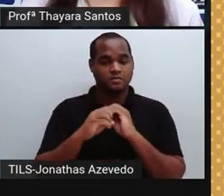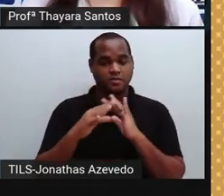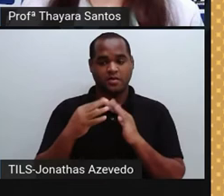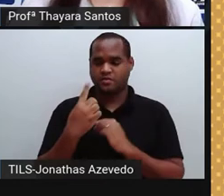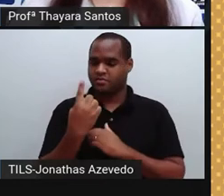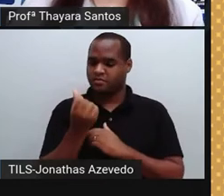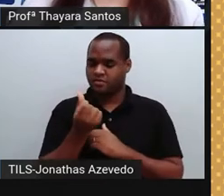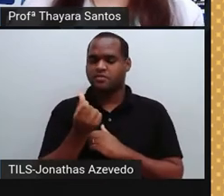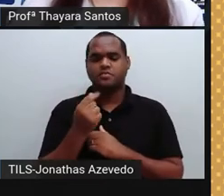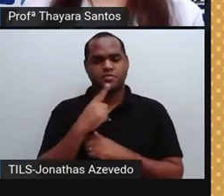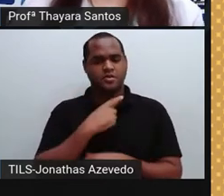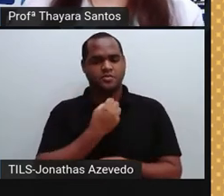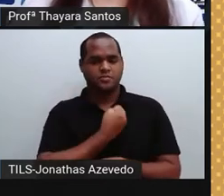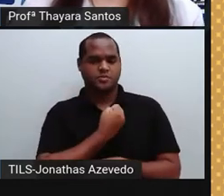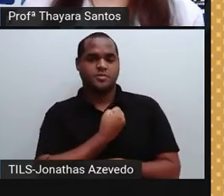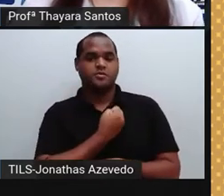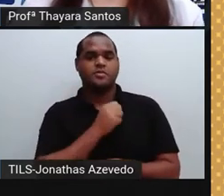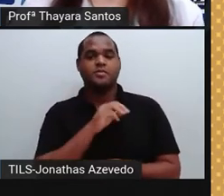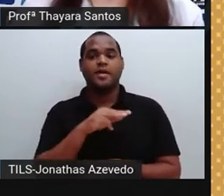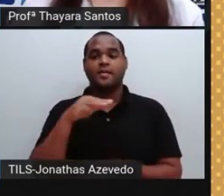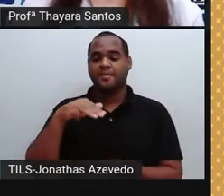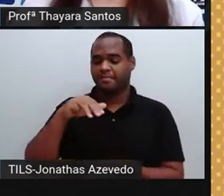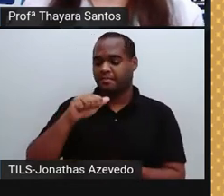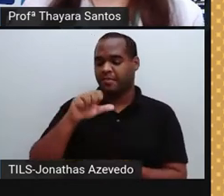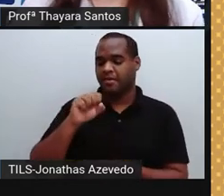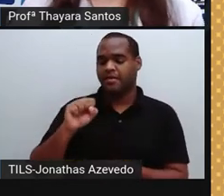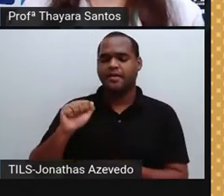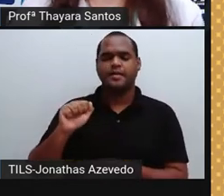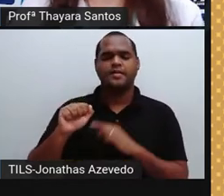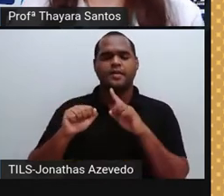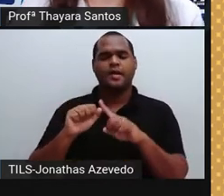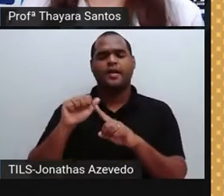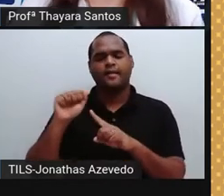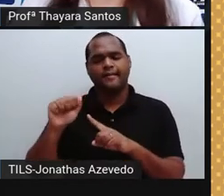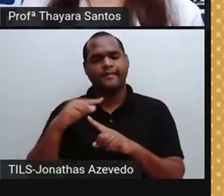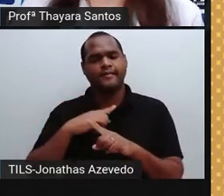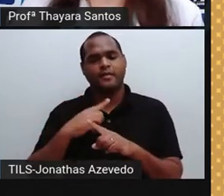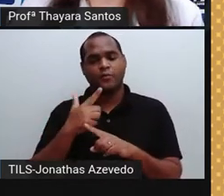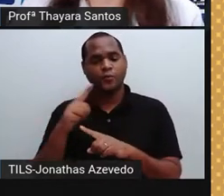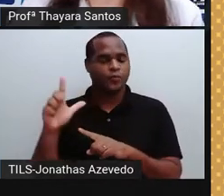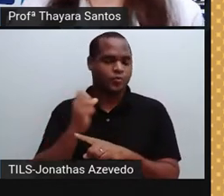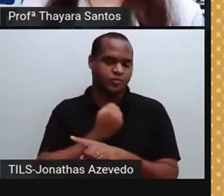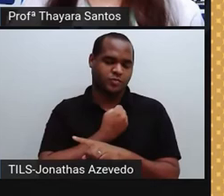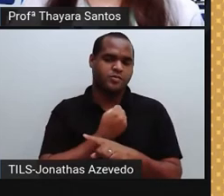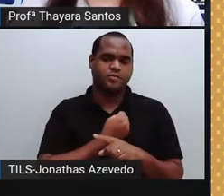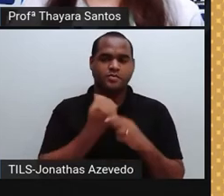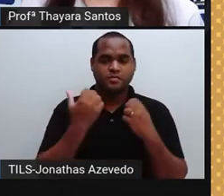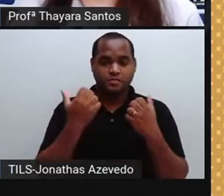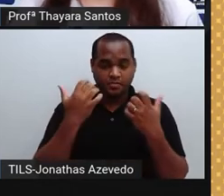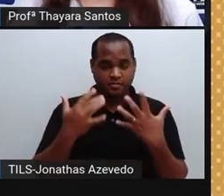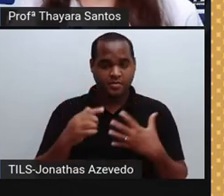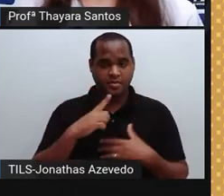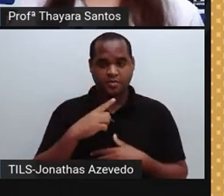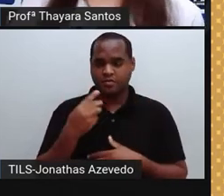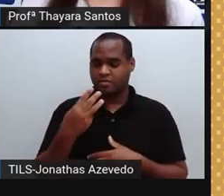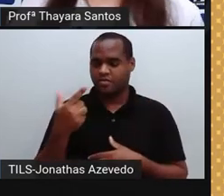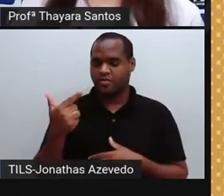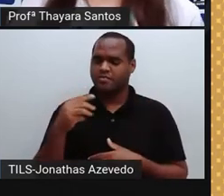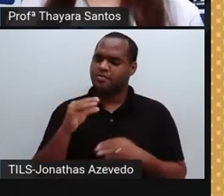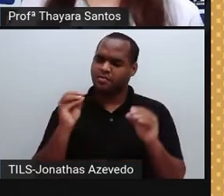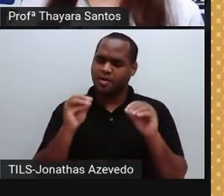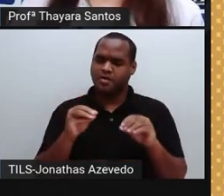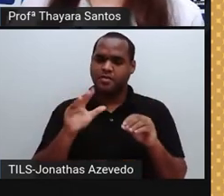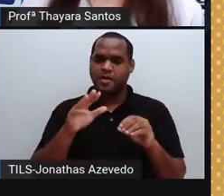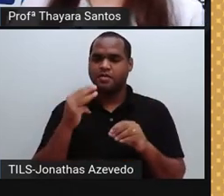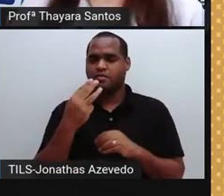número atômico. E a massa, que é a letra A, vai ser o outro número que a gente está vendo aqui. Eu coloquei 32, mas vocês poderiam